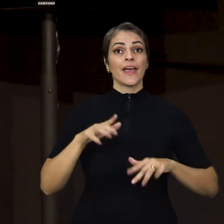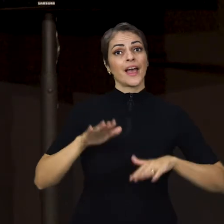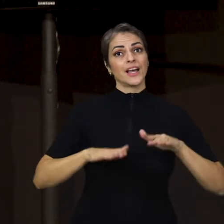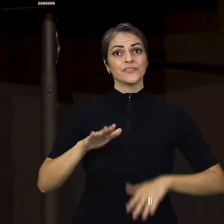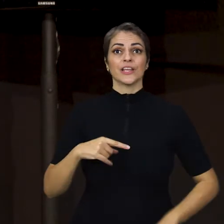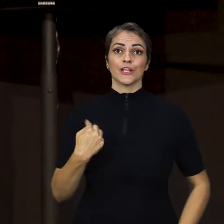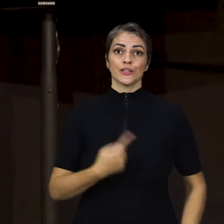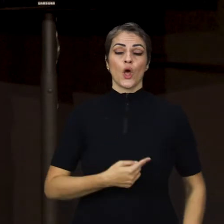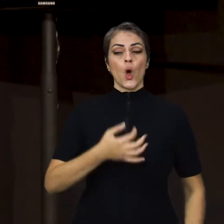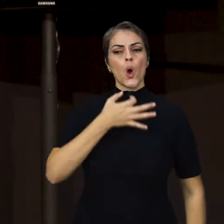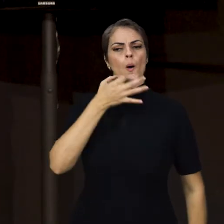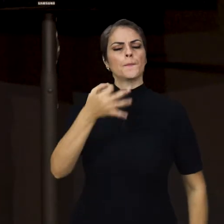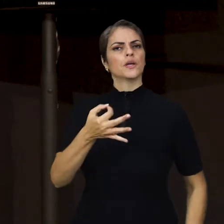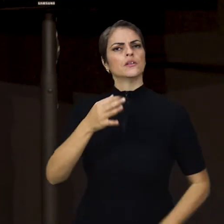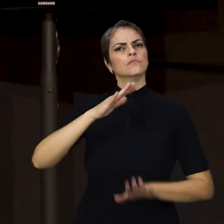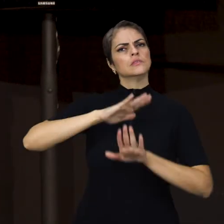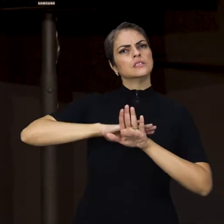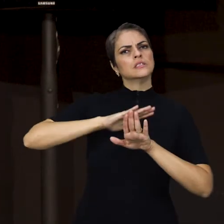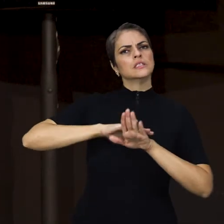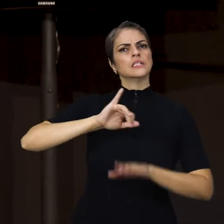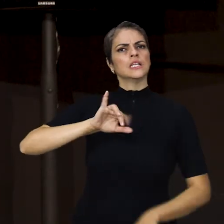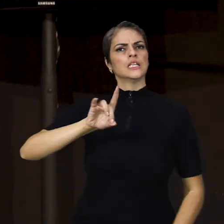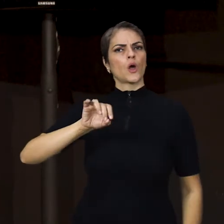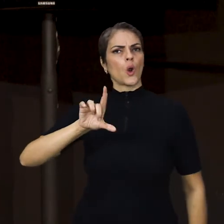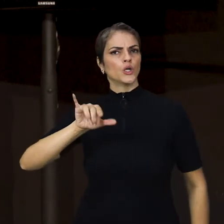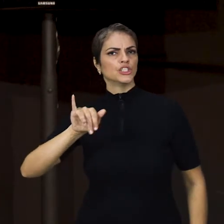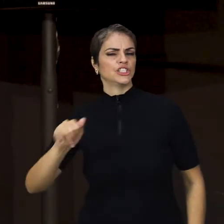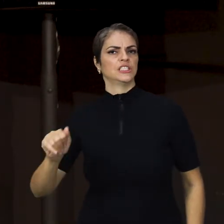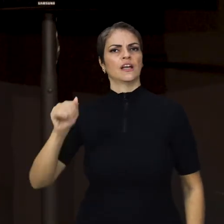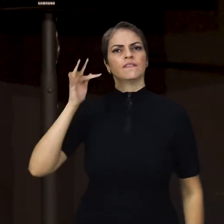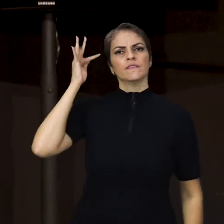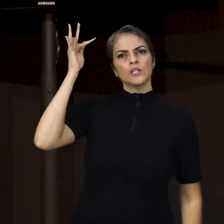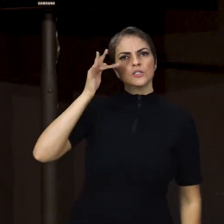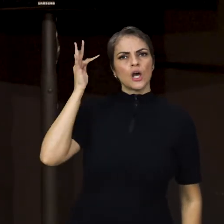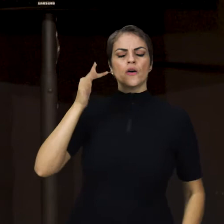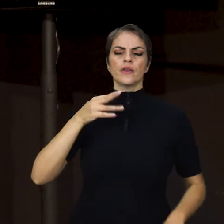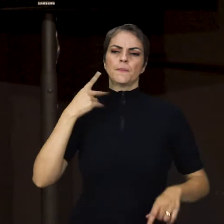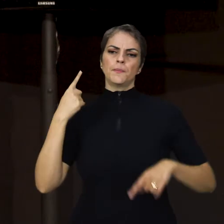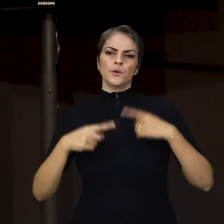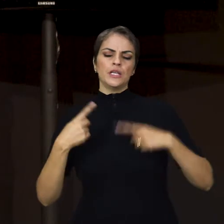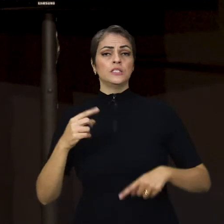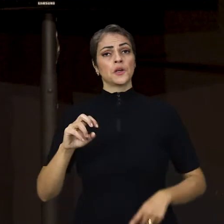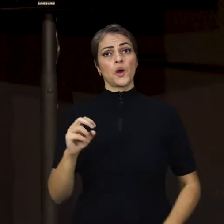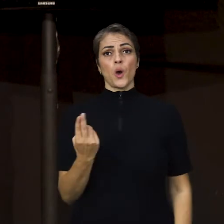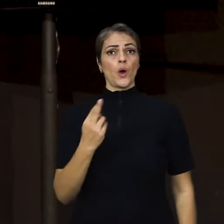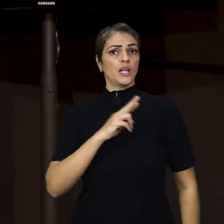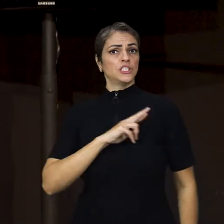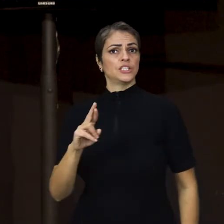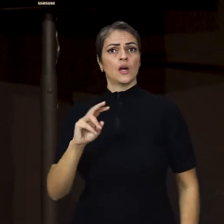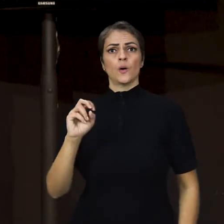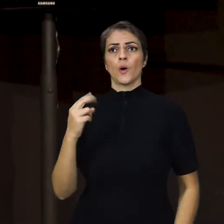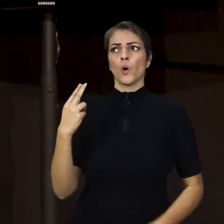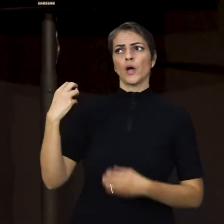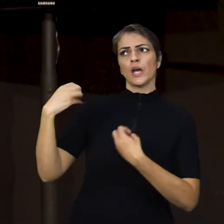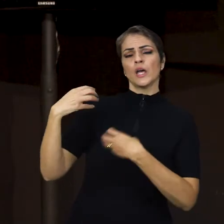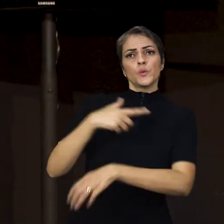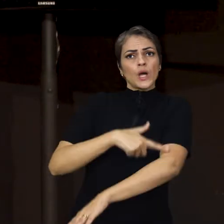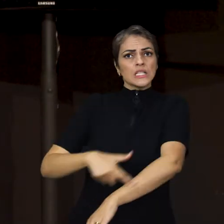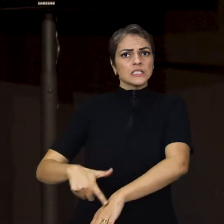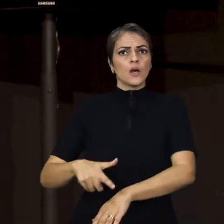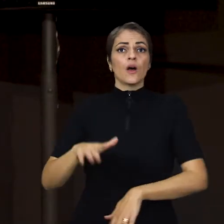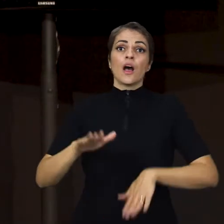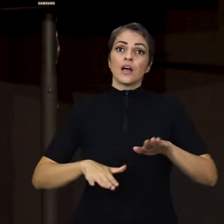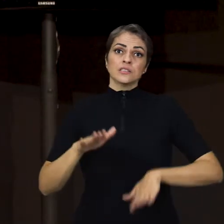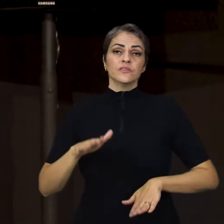vezes políticas, ideológicas, filosóficas ou mesmo religiosas, pela nossa formação, pela nossa educação, a nossa tendência é ler